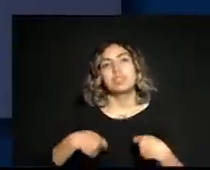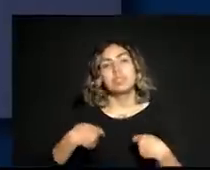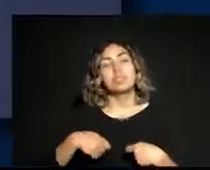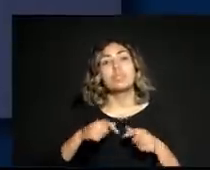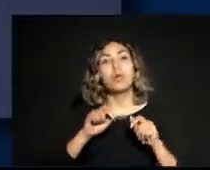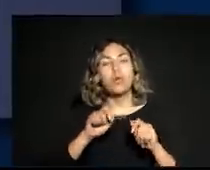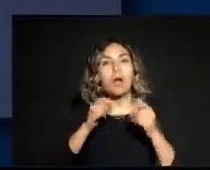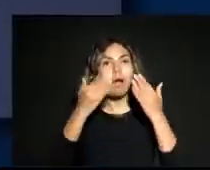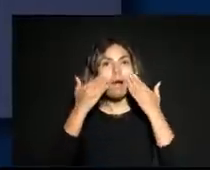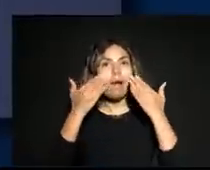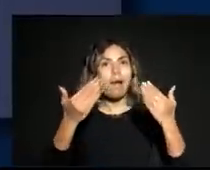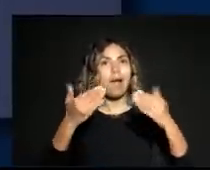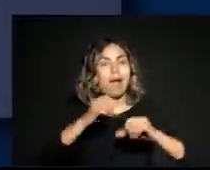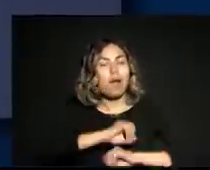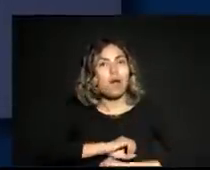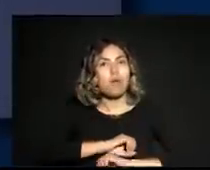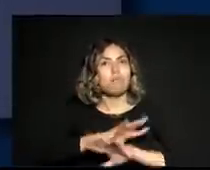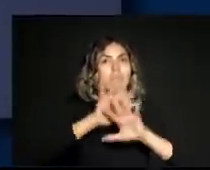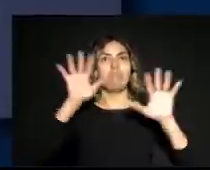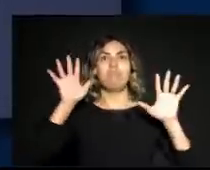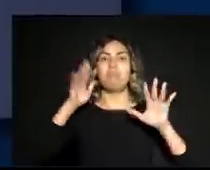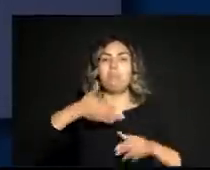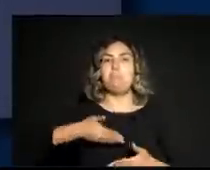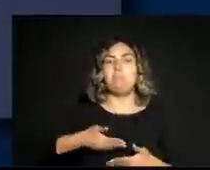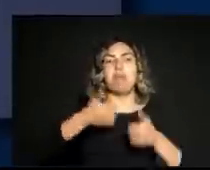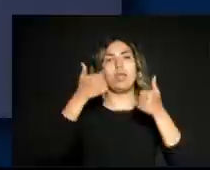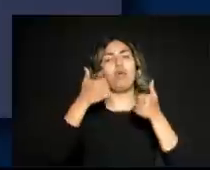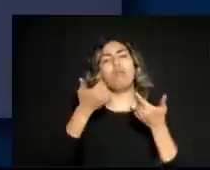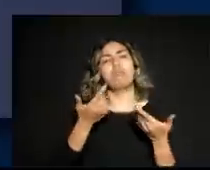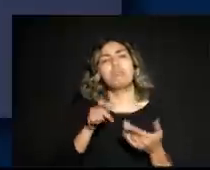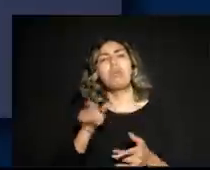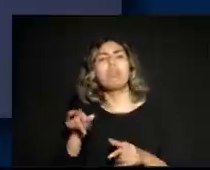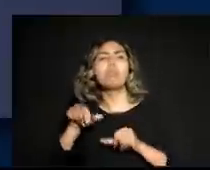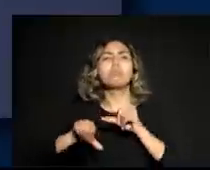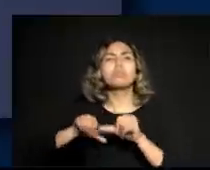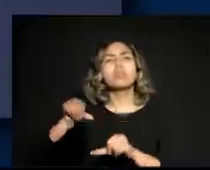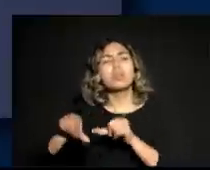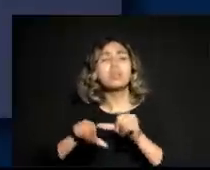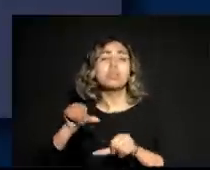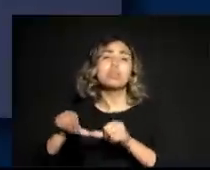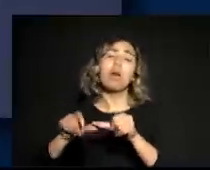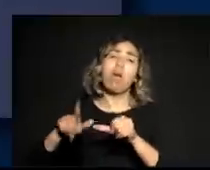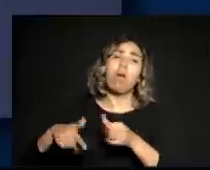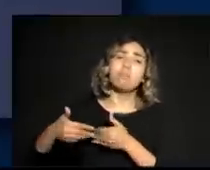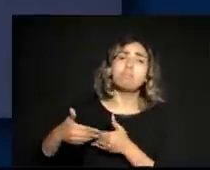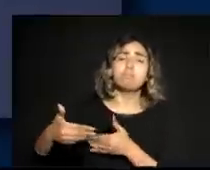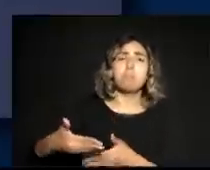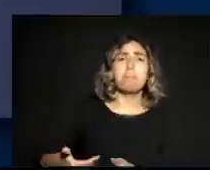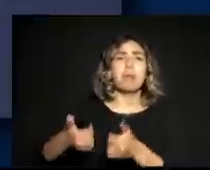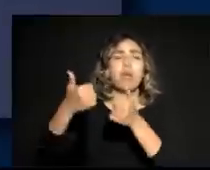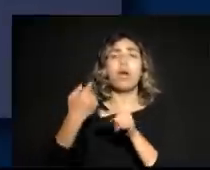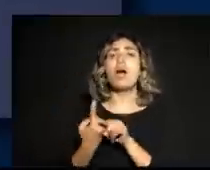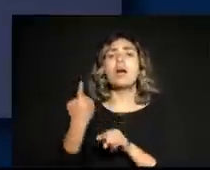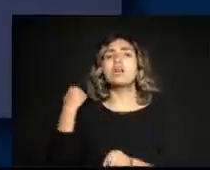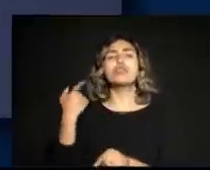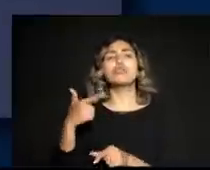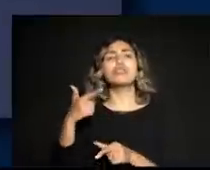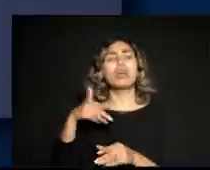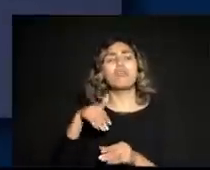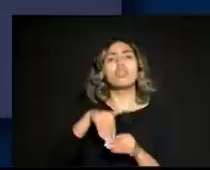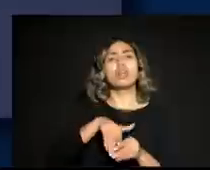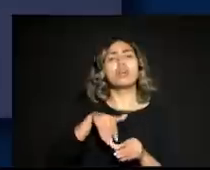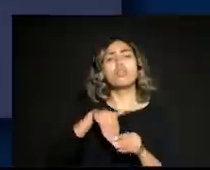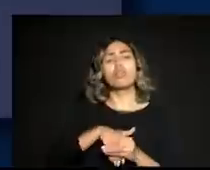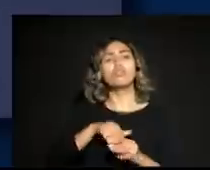ganho de Transparência muito mais do que uma mudança importante é que tá aí eu achei que a mudança é para melhor a gente não voltava a medida provisória